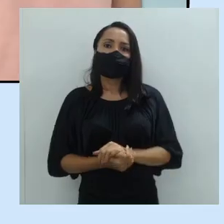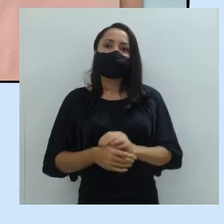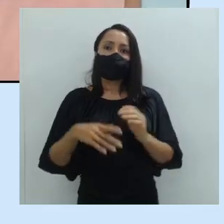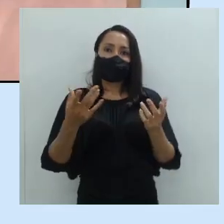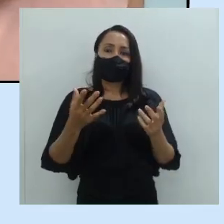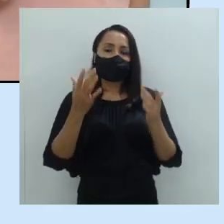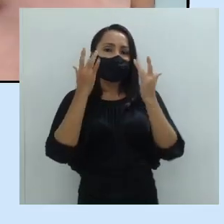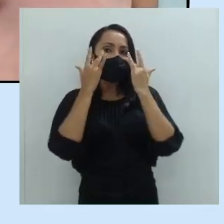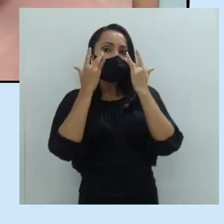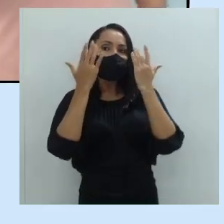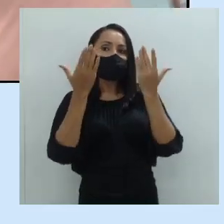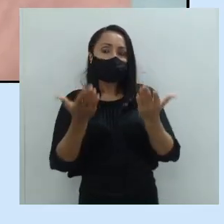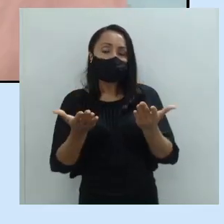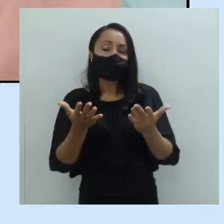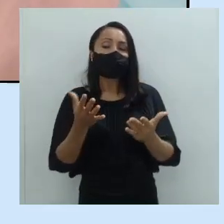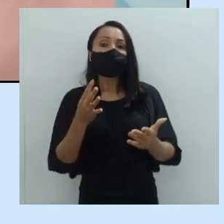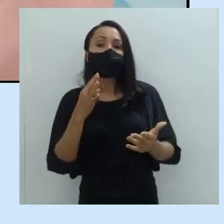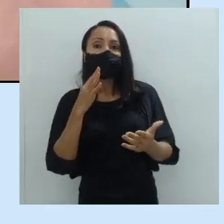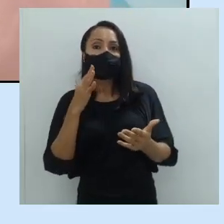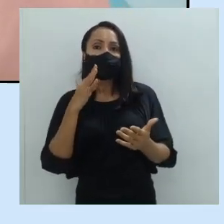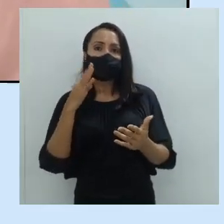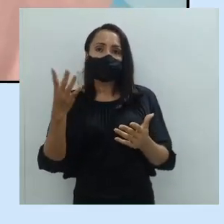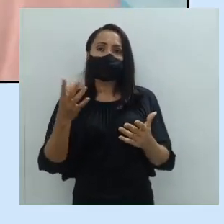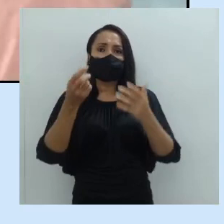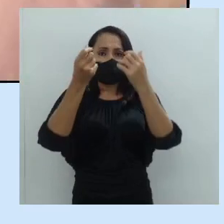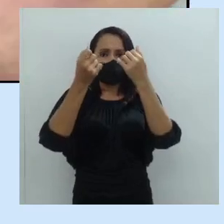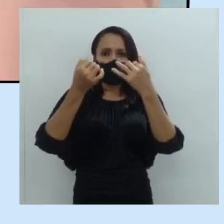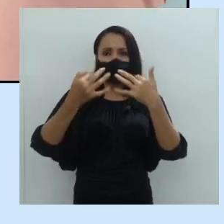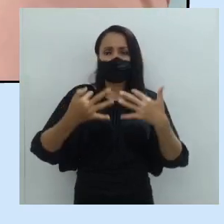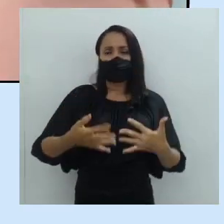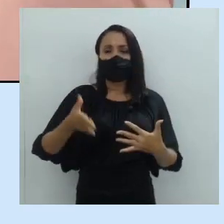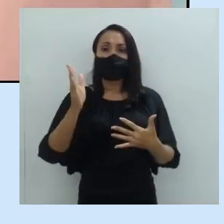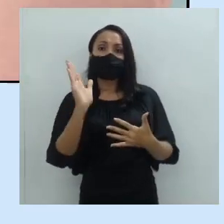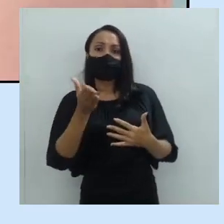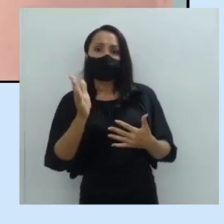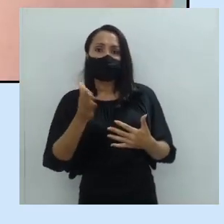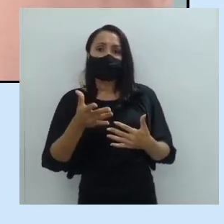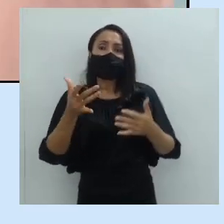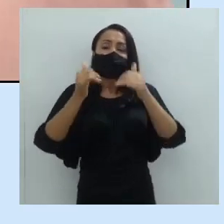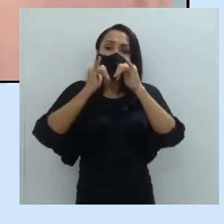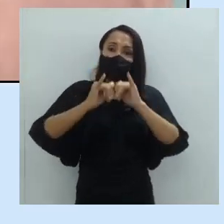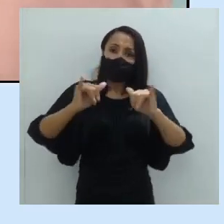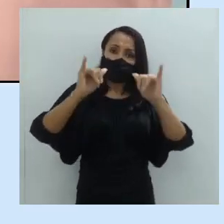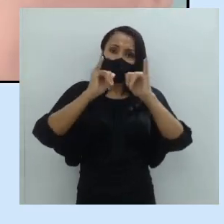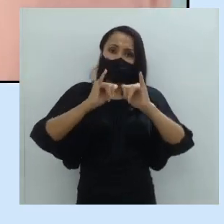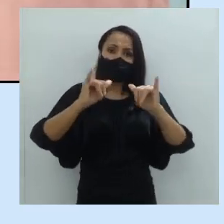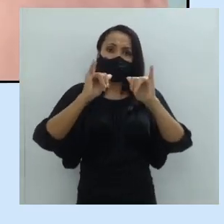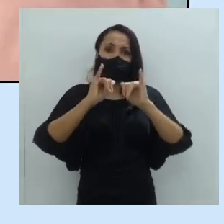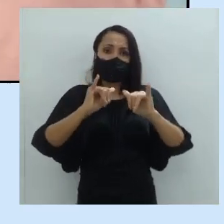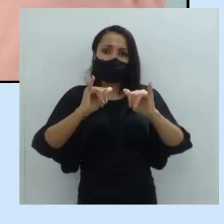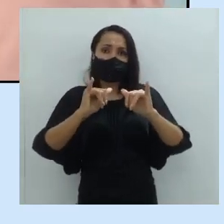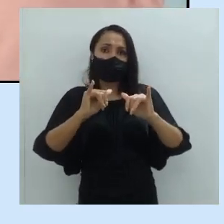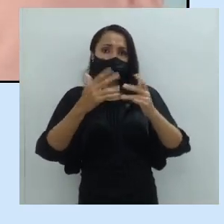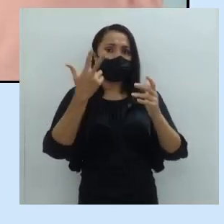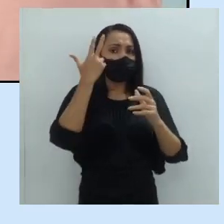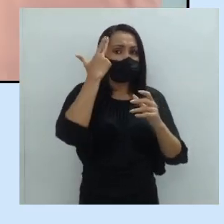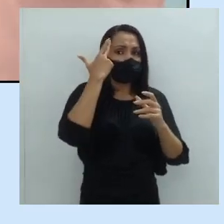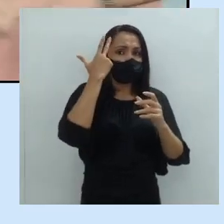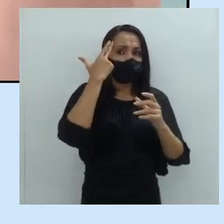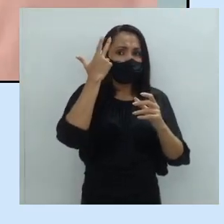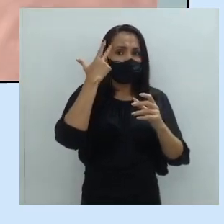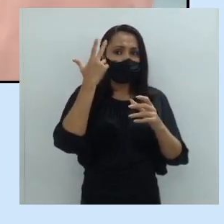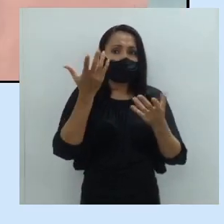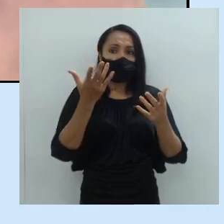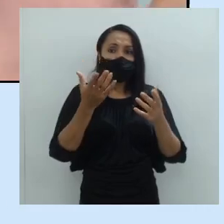só, vocês vão conhecer, como eu já falei, justamente o que? As informações não ditas do